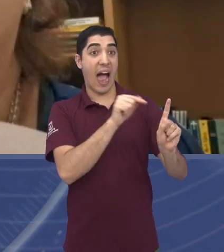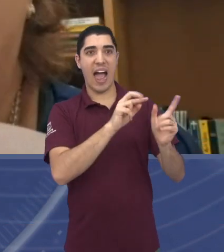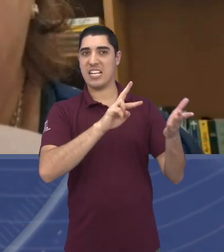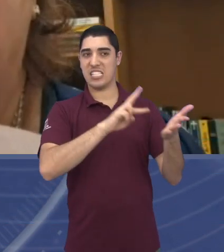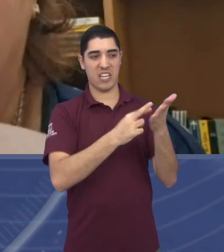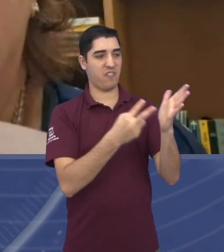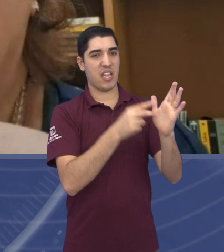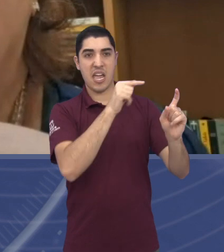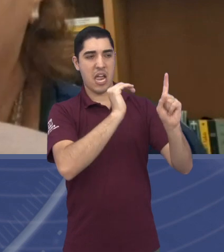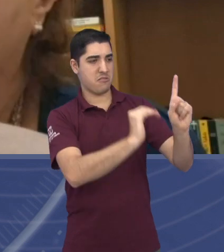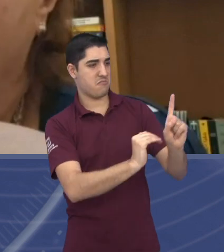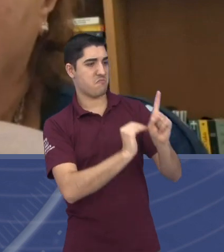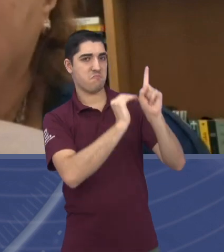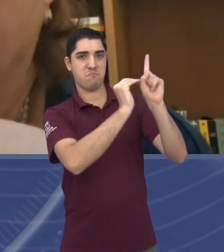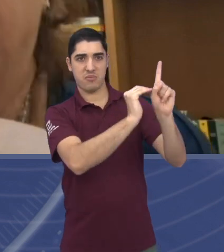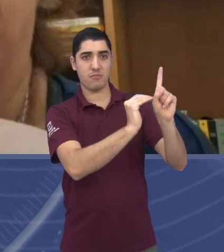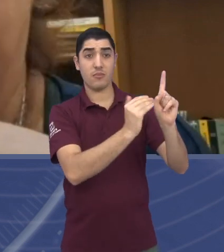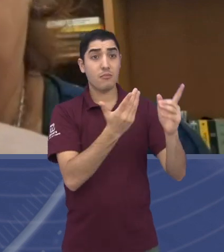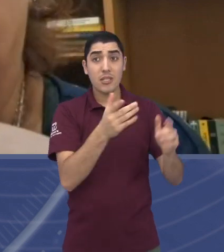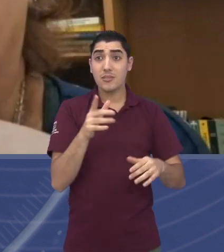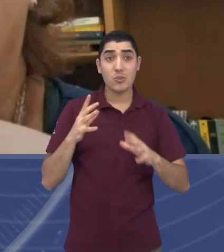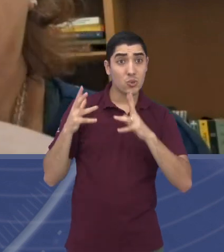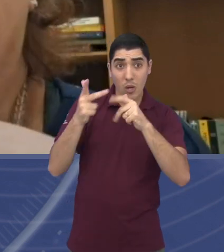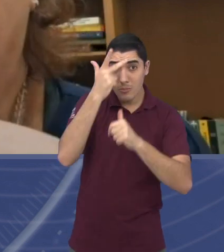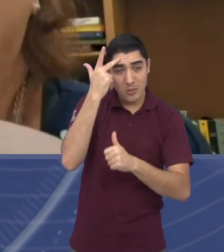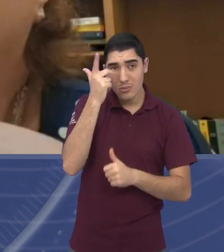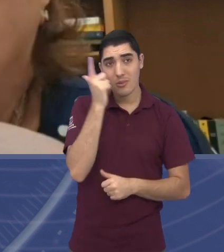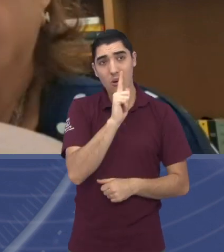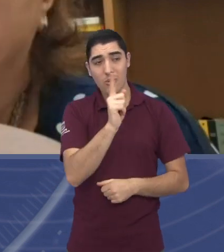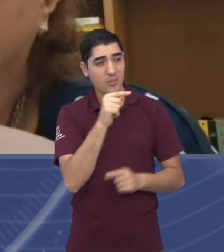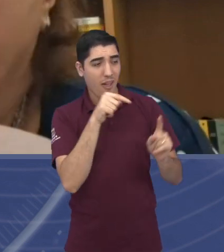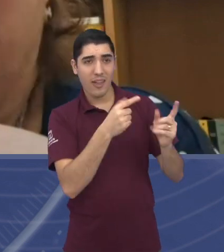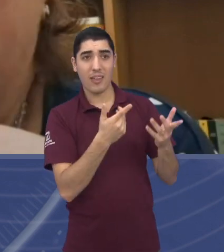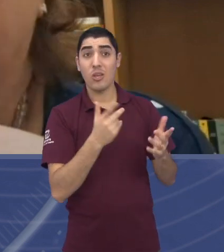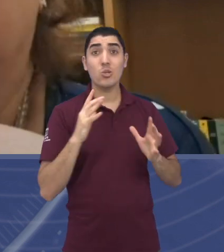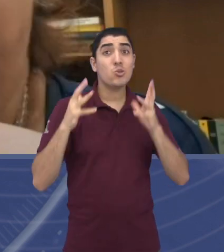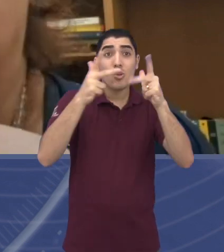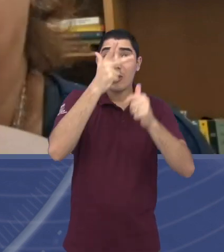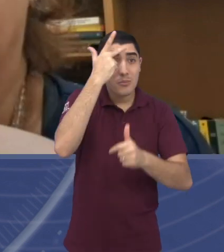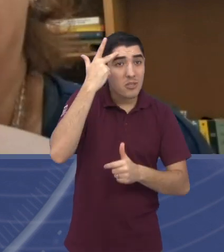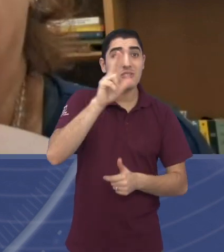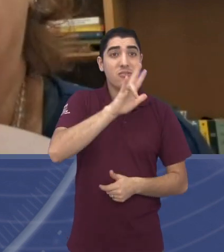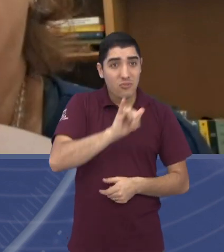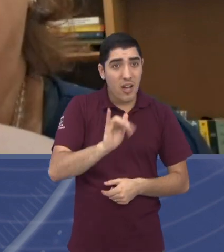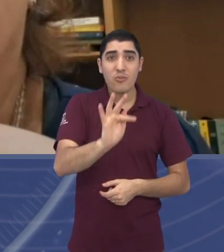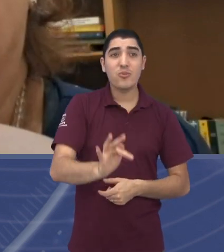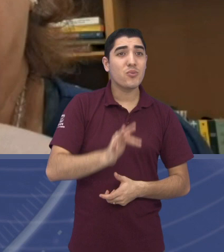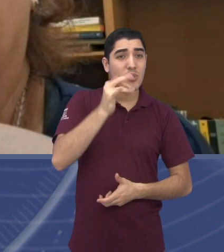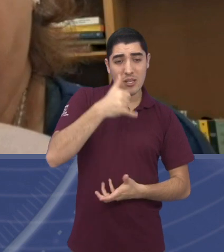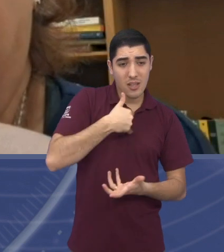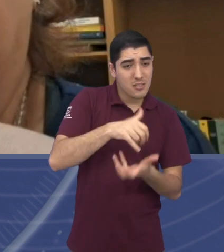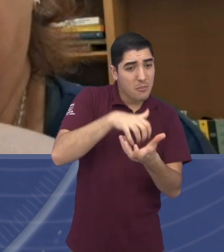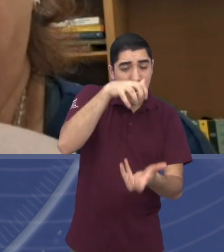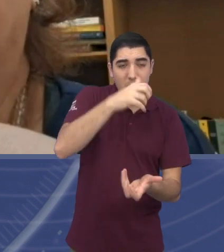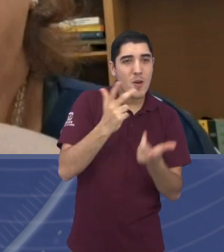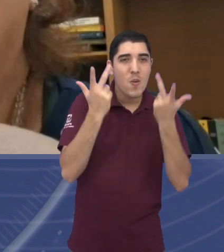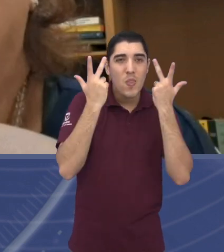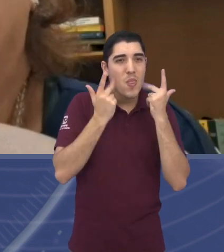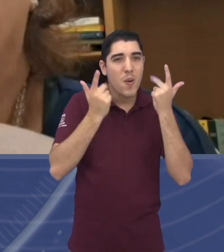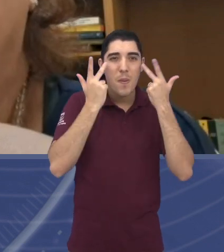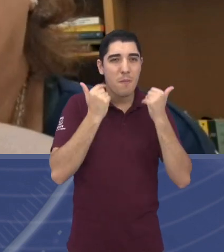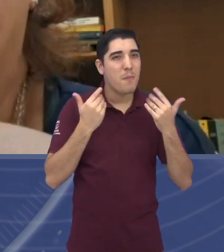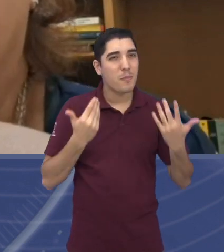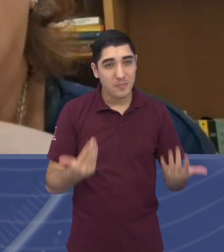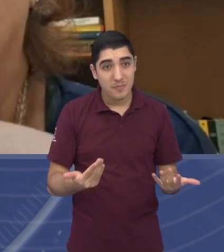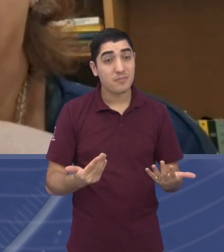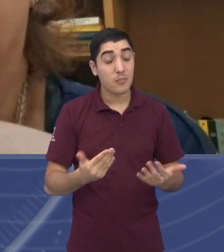esse padrão que é raro, que não é todo mundo, e que todo mundo envelhece, que é o nosso destino. A questão do